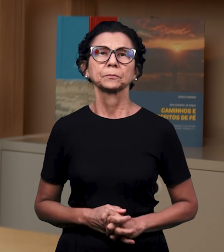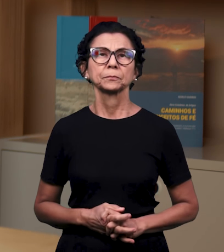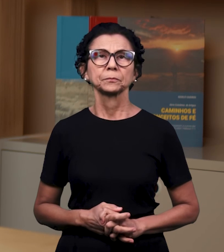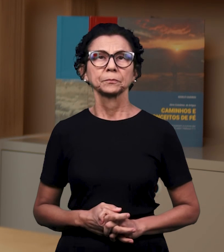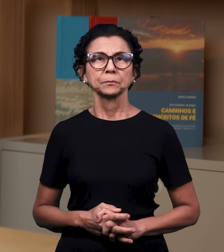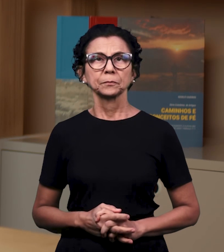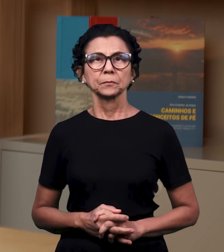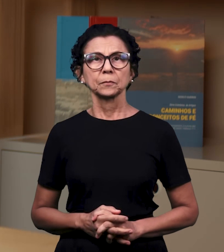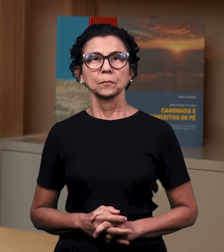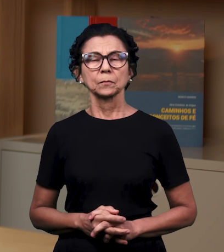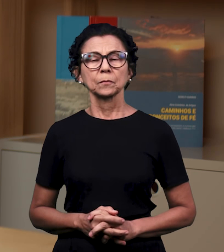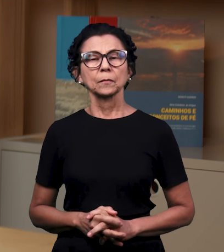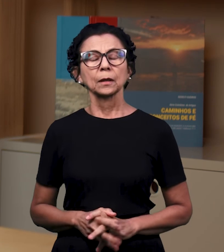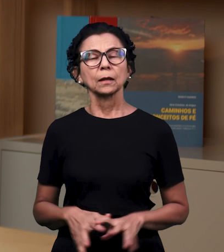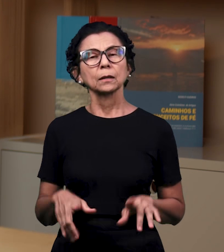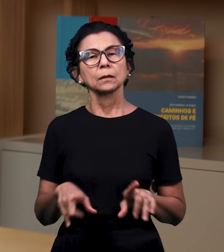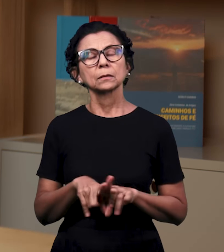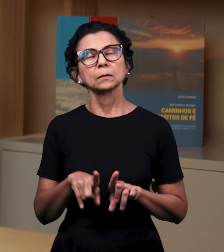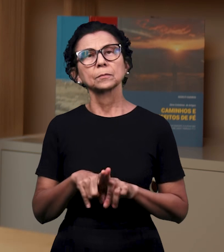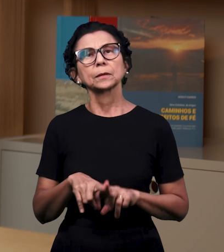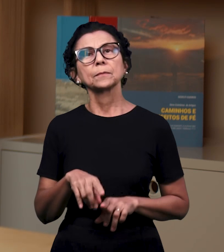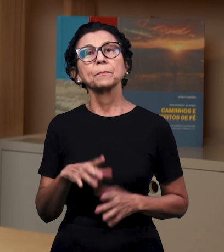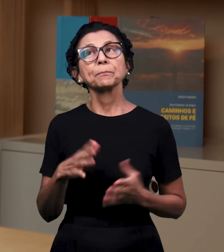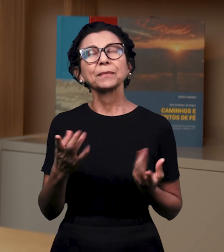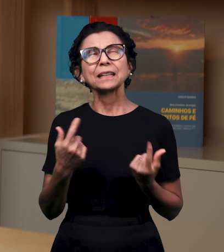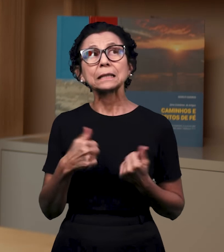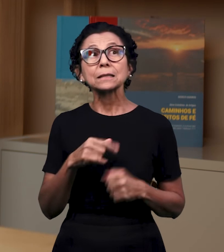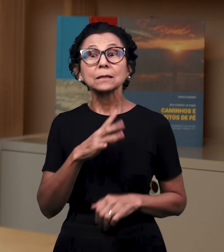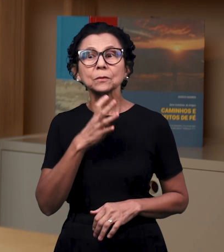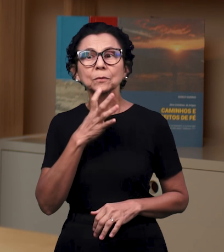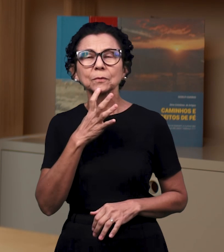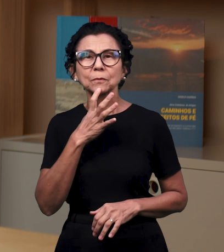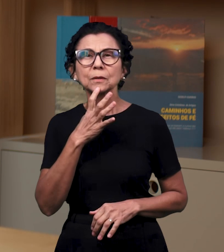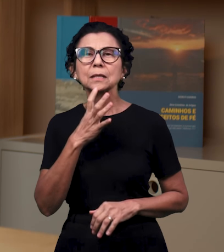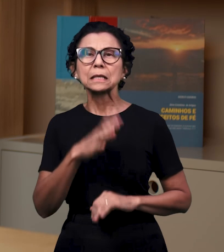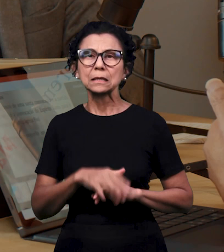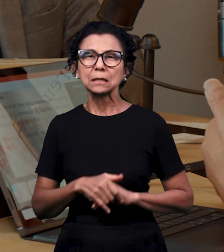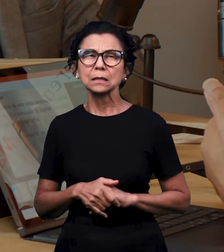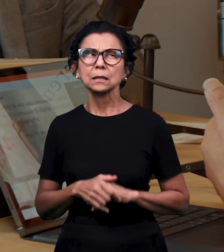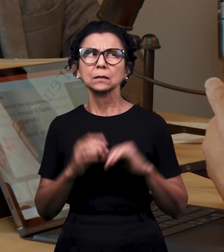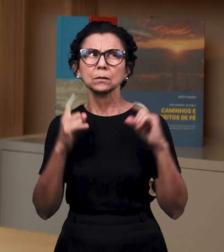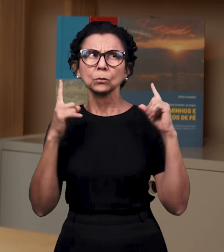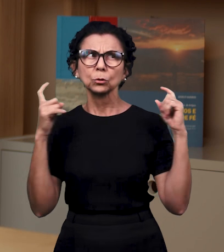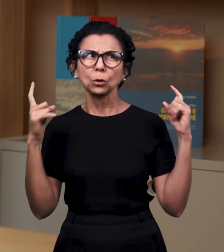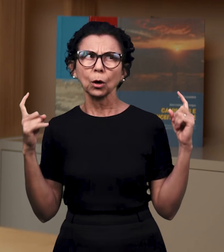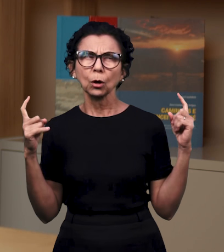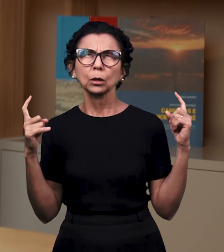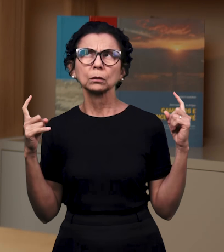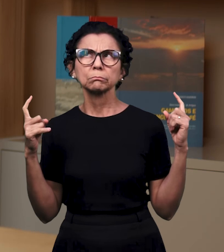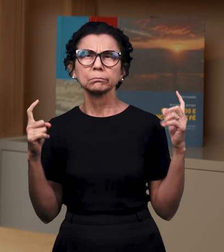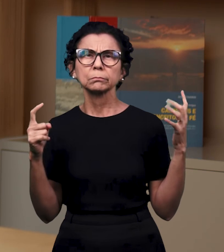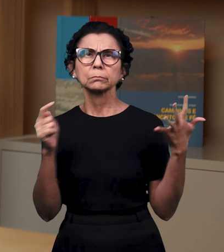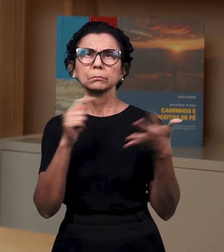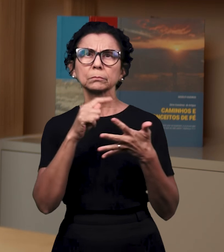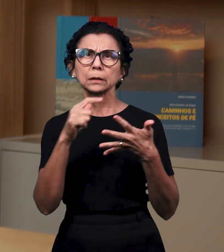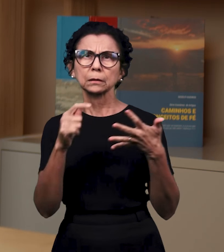realmente eles tinham o pleno conhecimento destes toques. Sim. Que essas